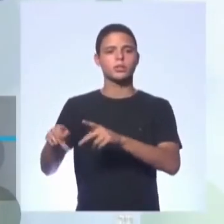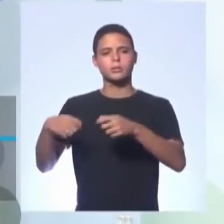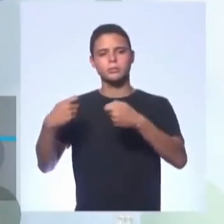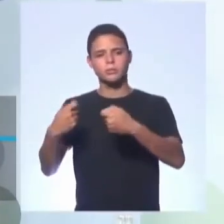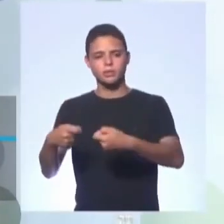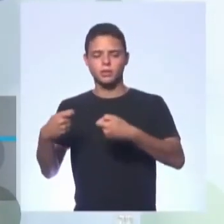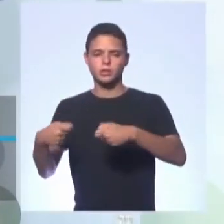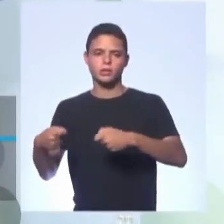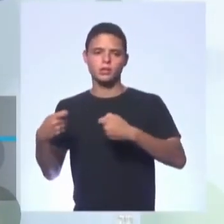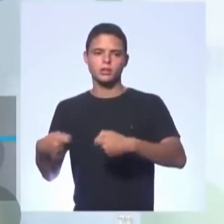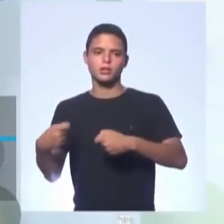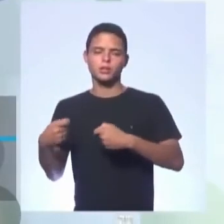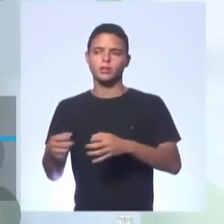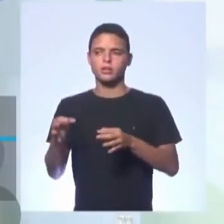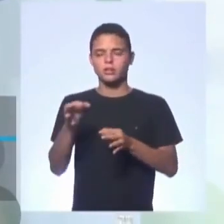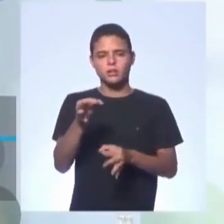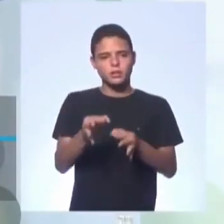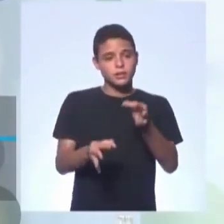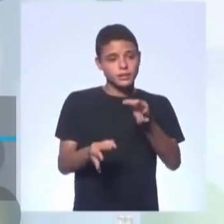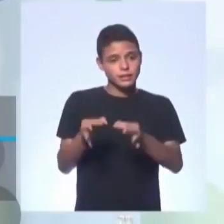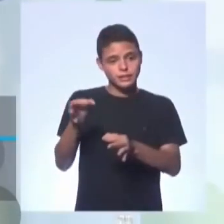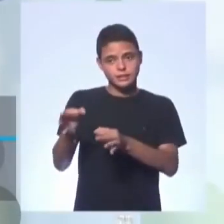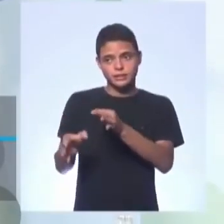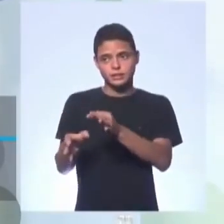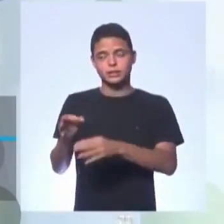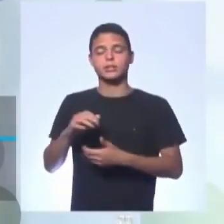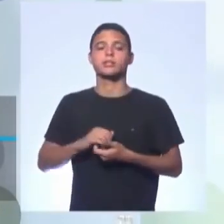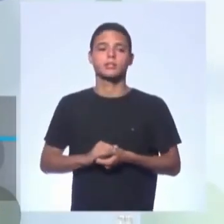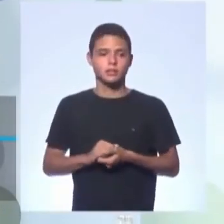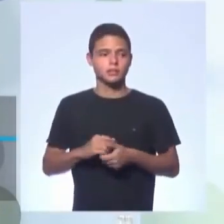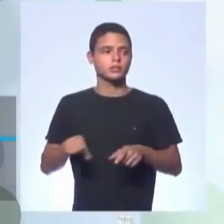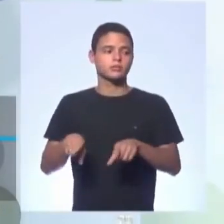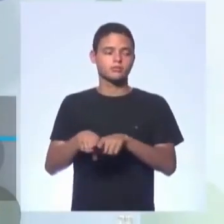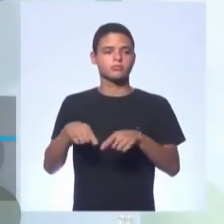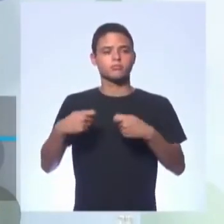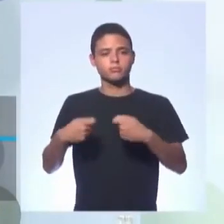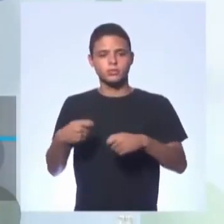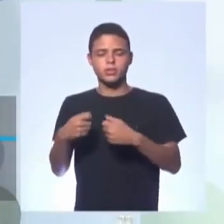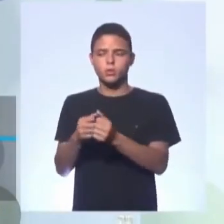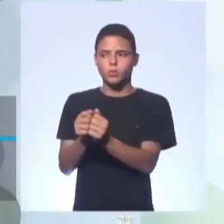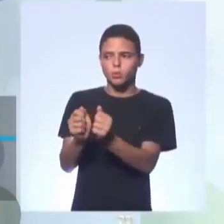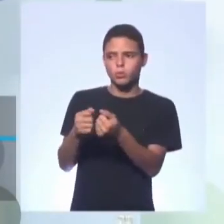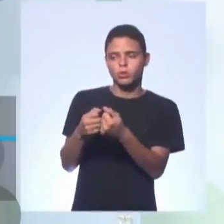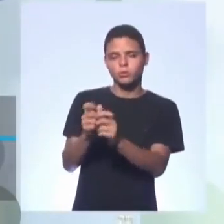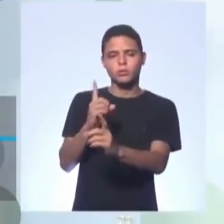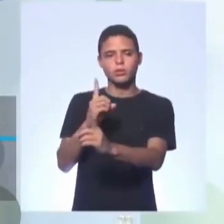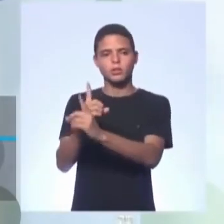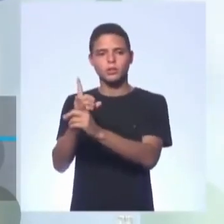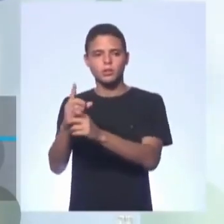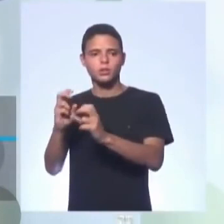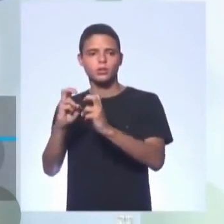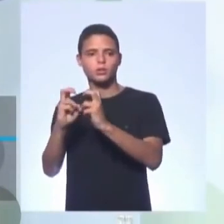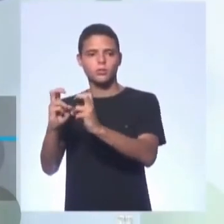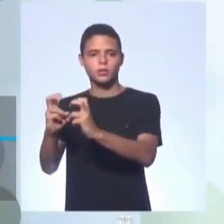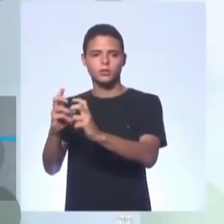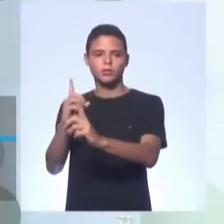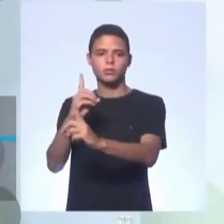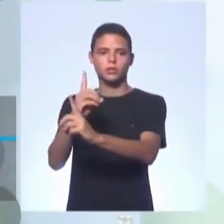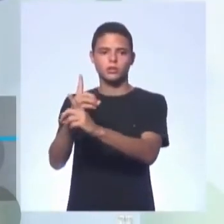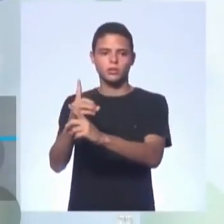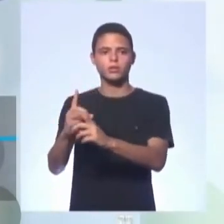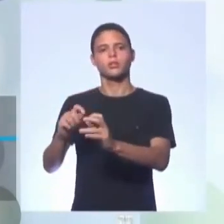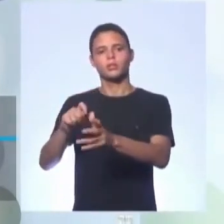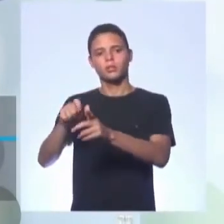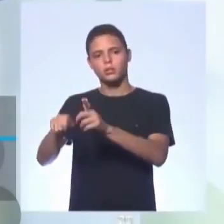alinhados, né, as suas linhas têm que ser, né, contínuas, né, de ônibus para metrô para as linhas férreas. Ela tem que